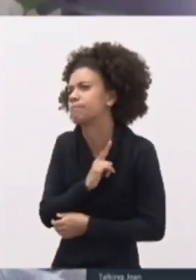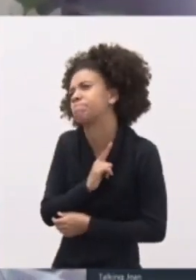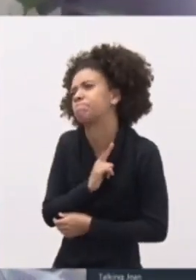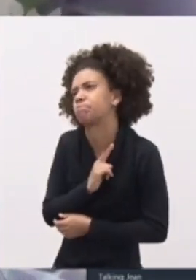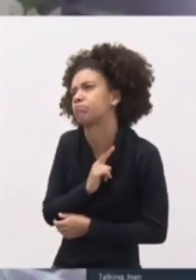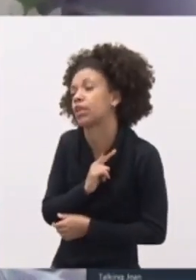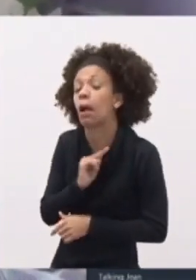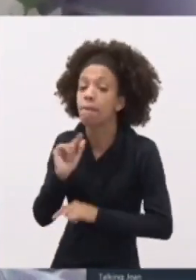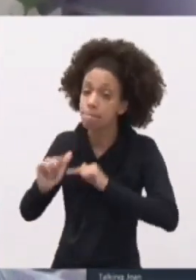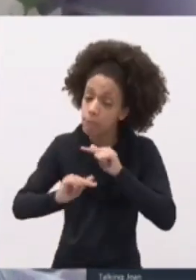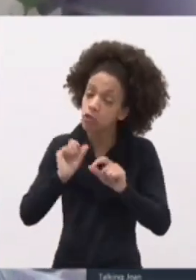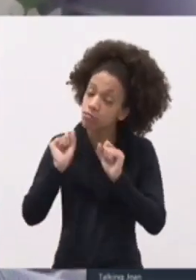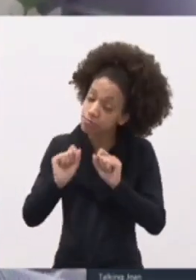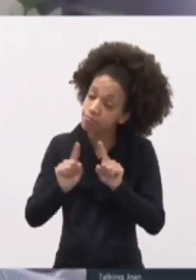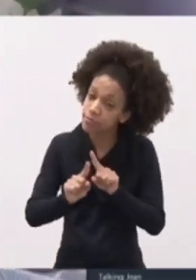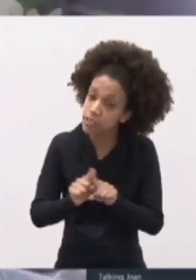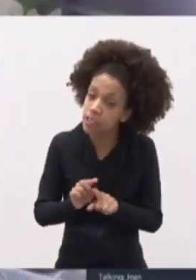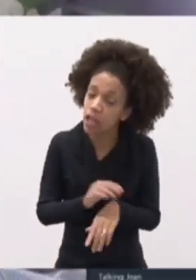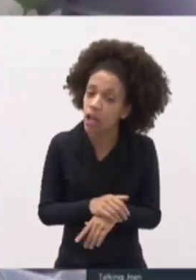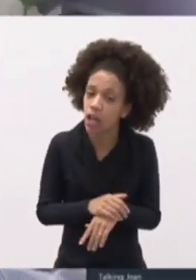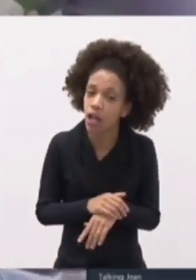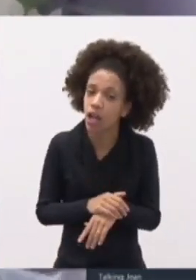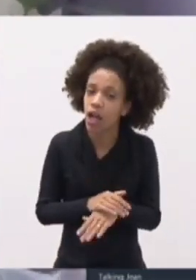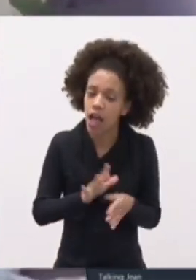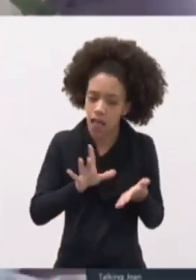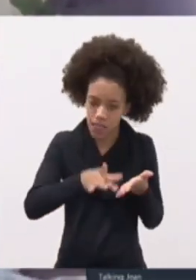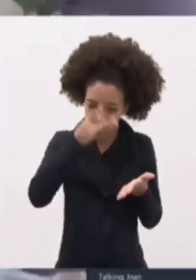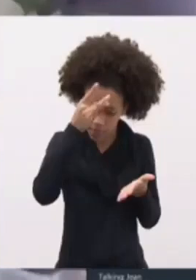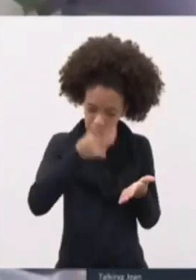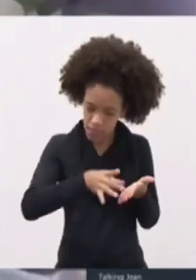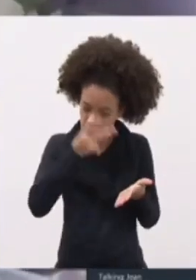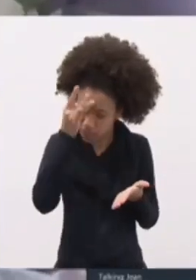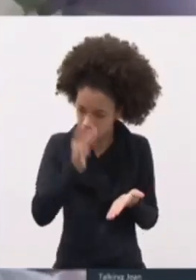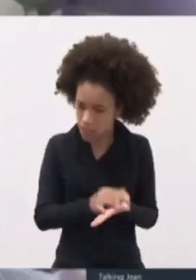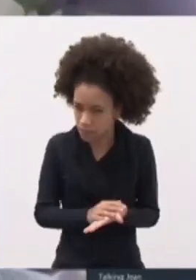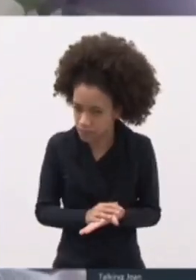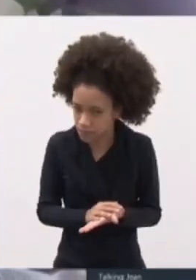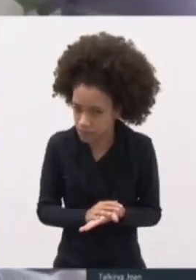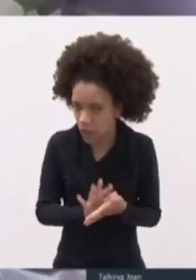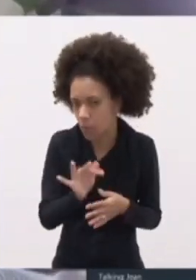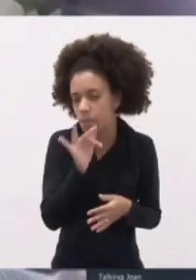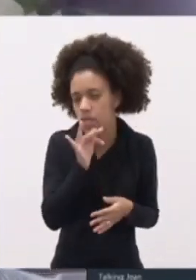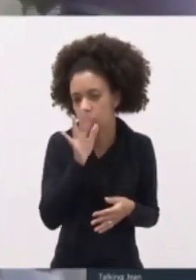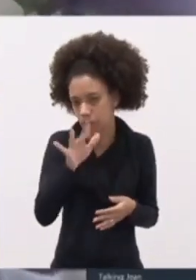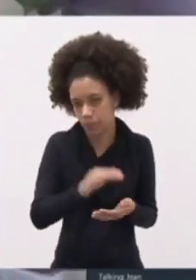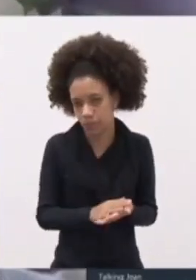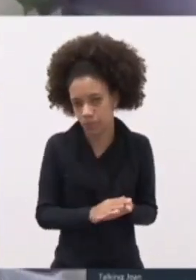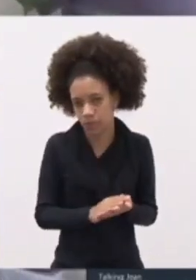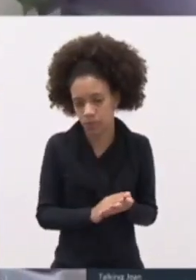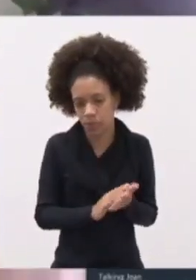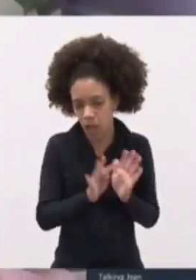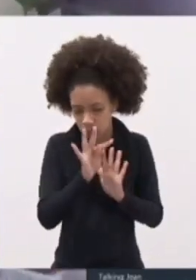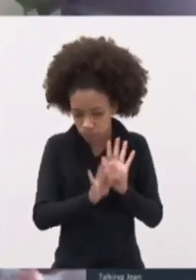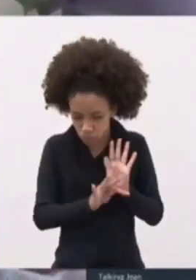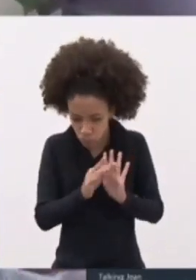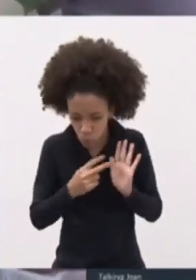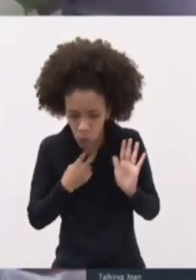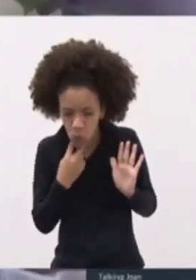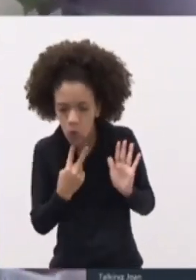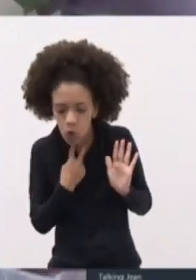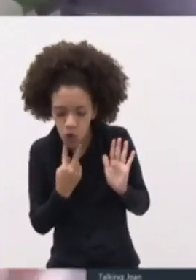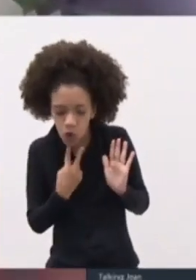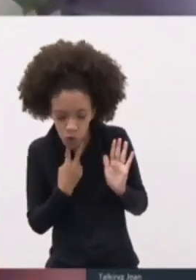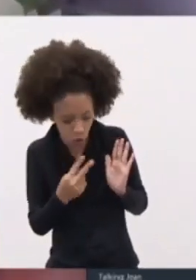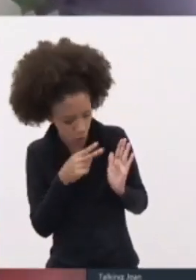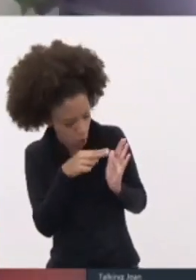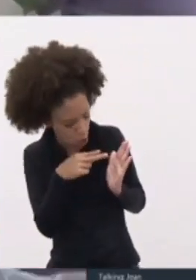pode trabalhar também a questão de gravar o seu texto para alguém ouvir, né? Como o exemplo do podcast